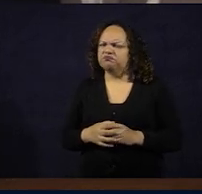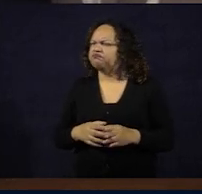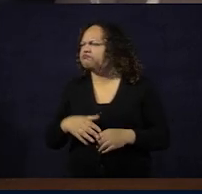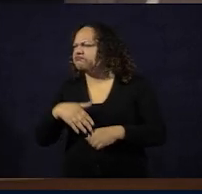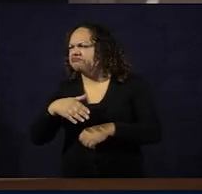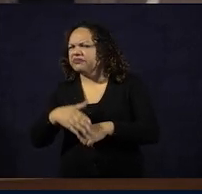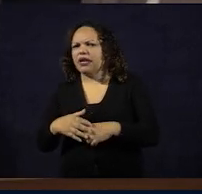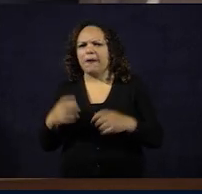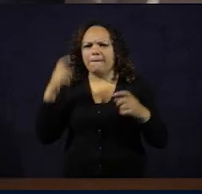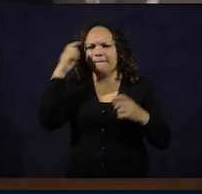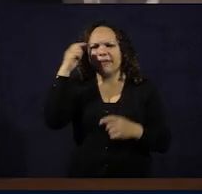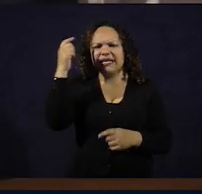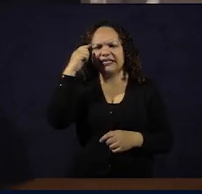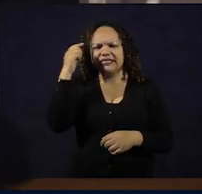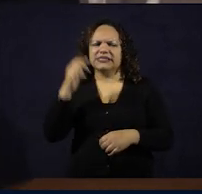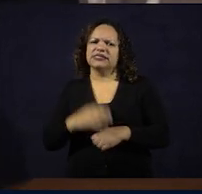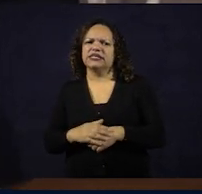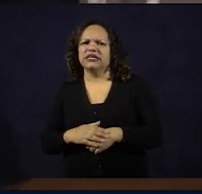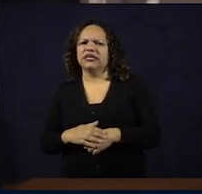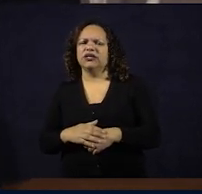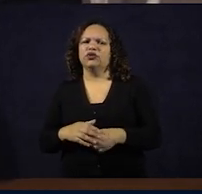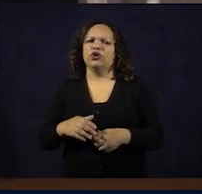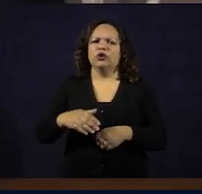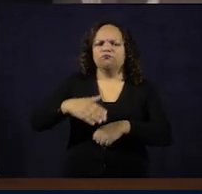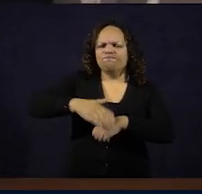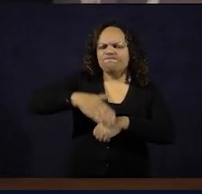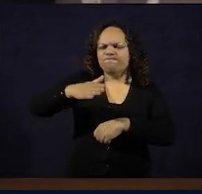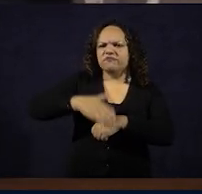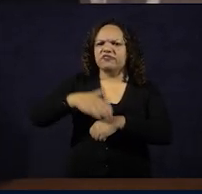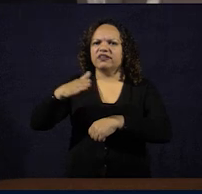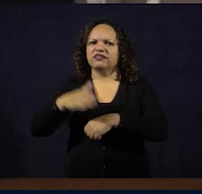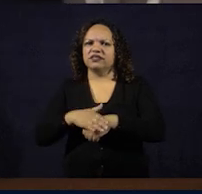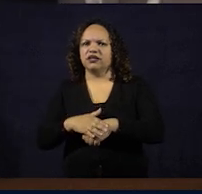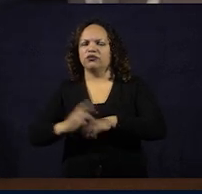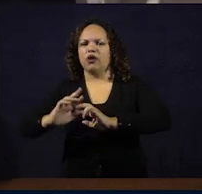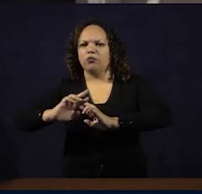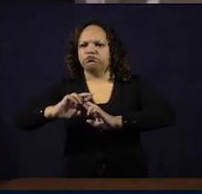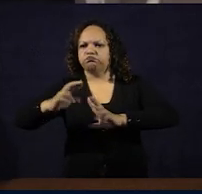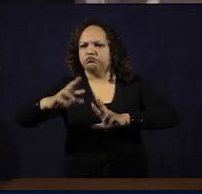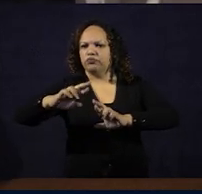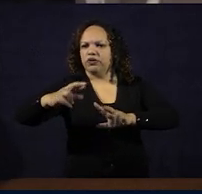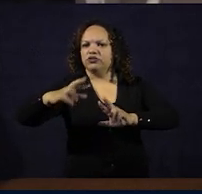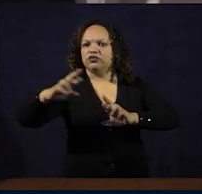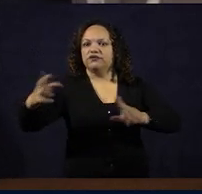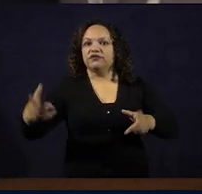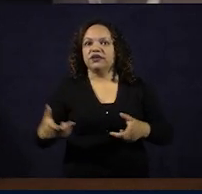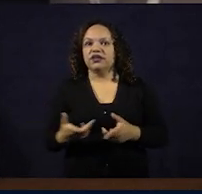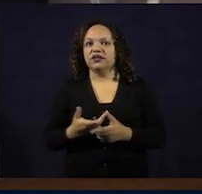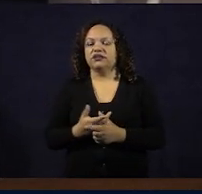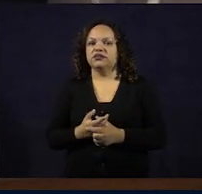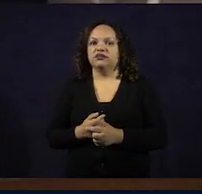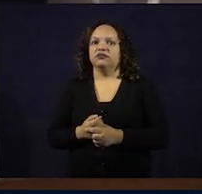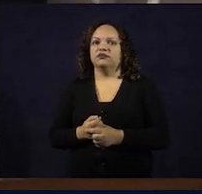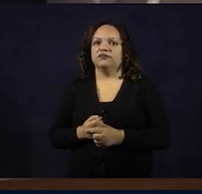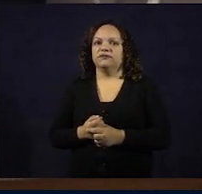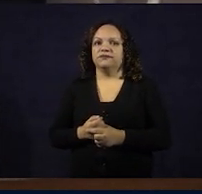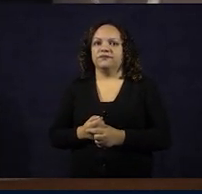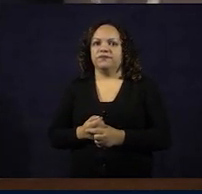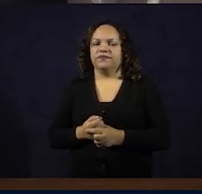a tese e com uma entrega muito consistente Então faz diferença porque eu quero colocar aqui para vocês é